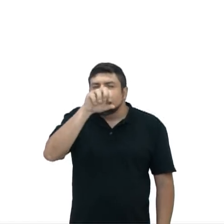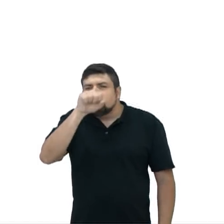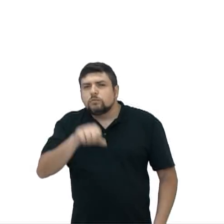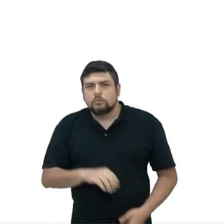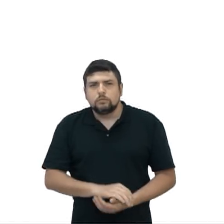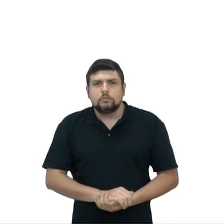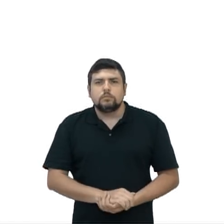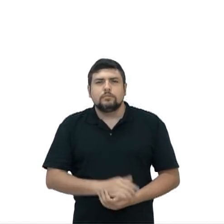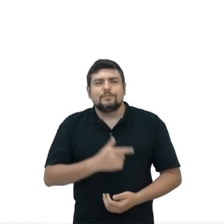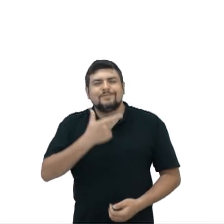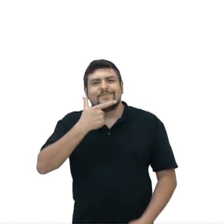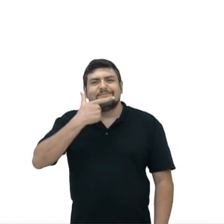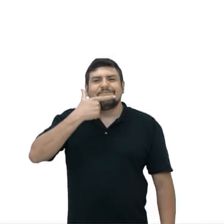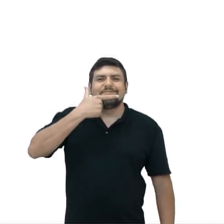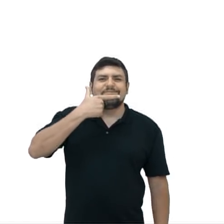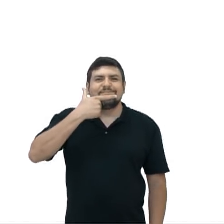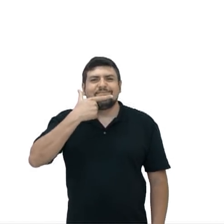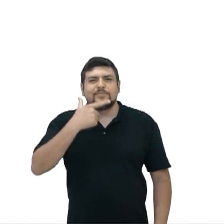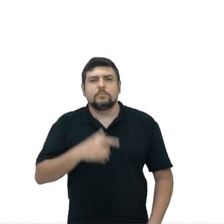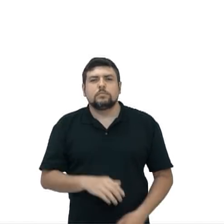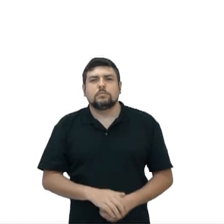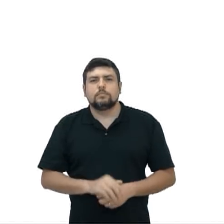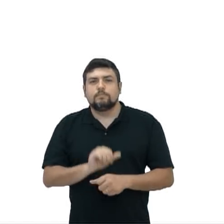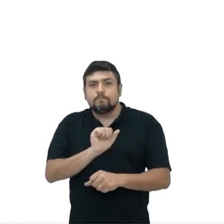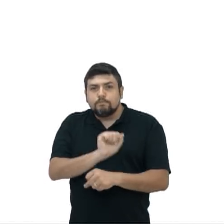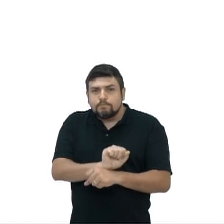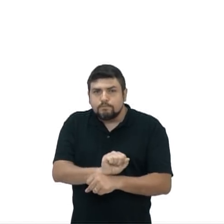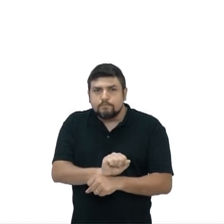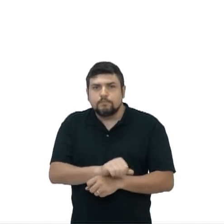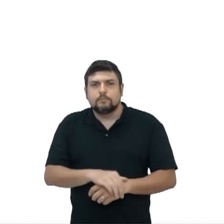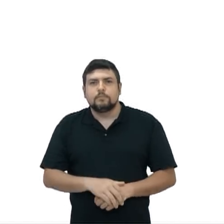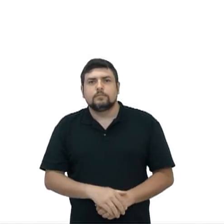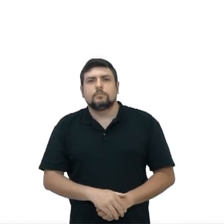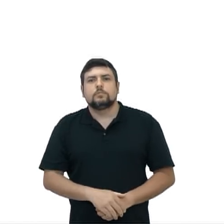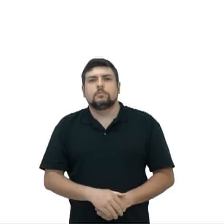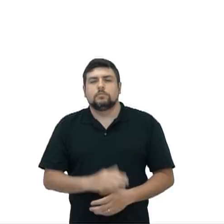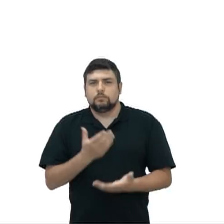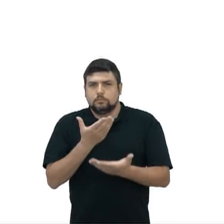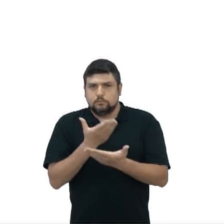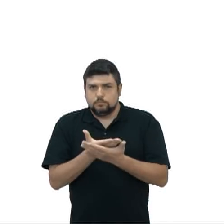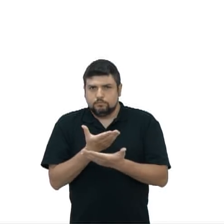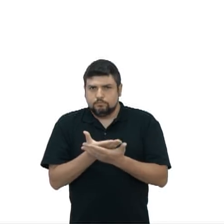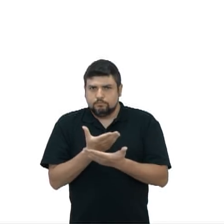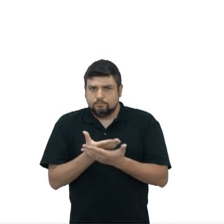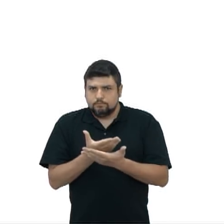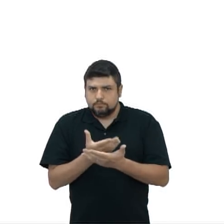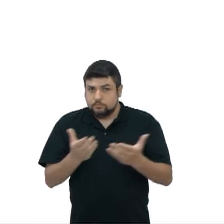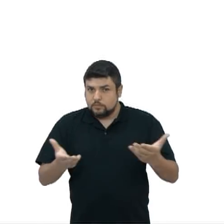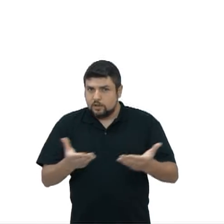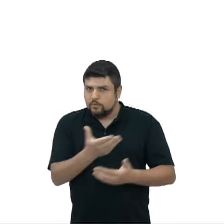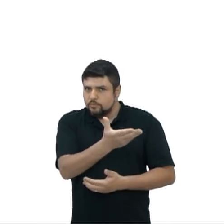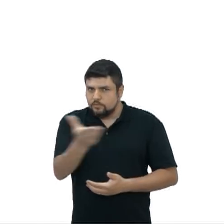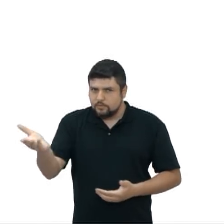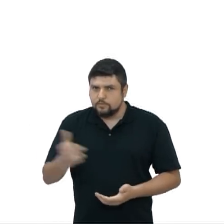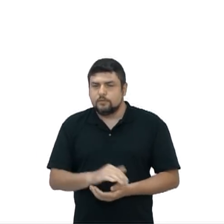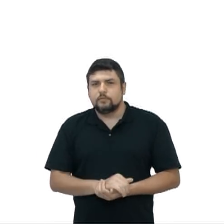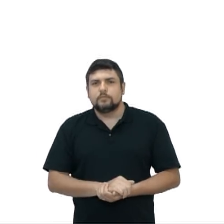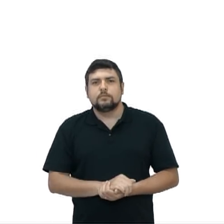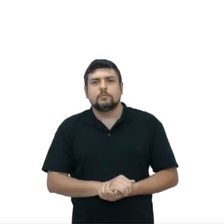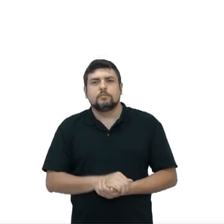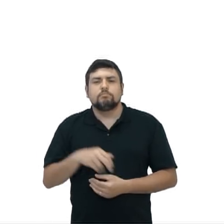smile, sorrindo, stop, parando, study, que estamos fazendo agora, estudando,